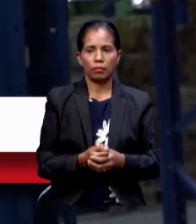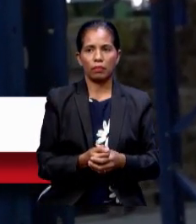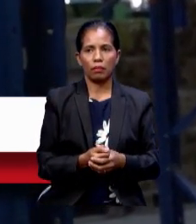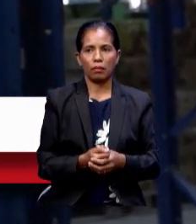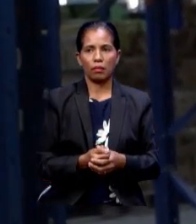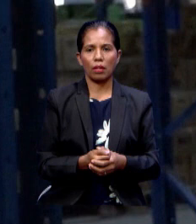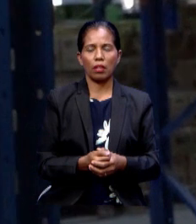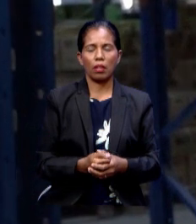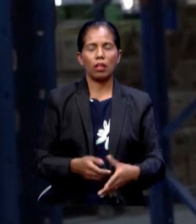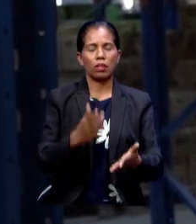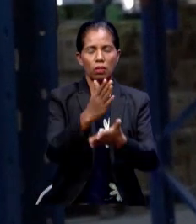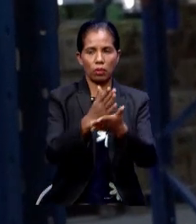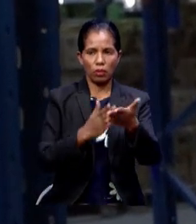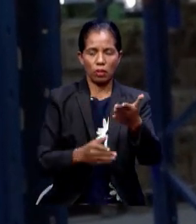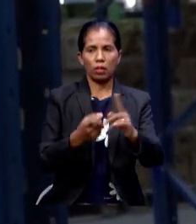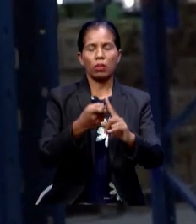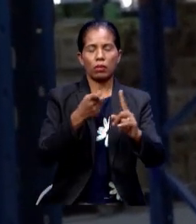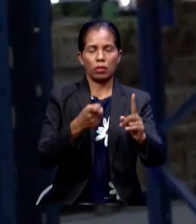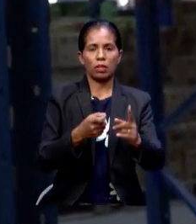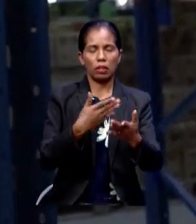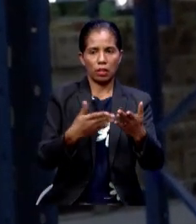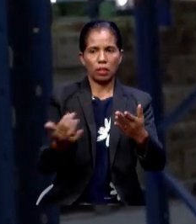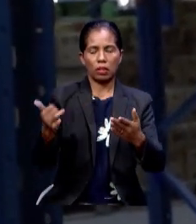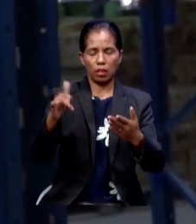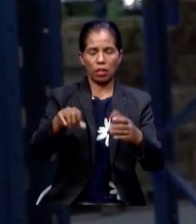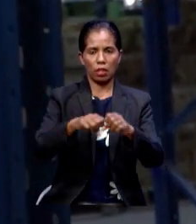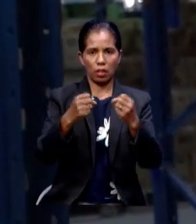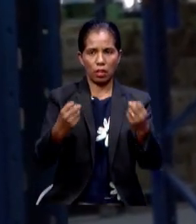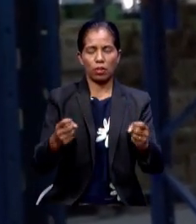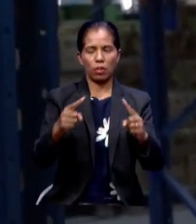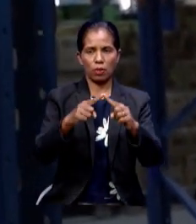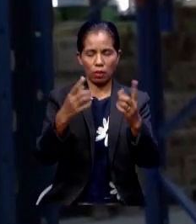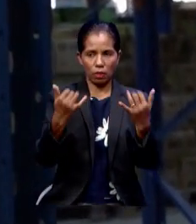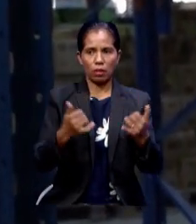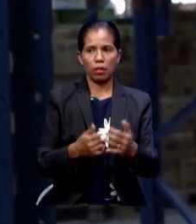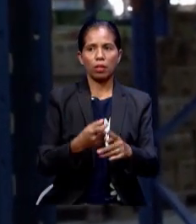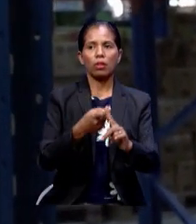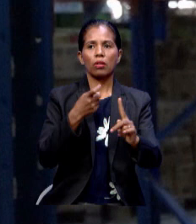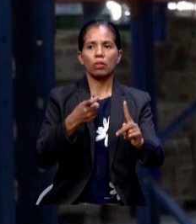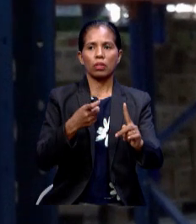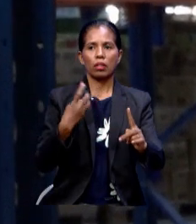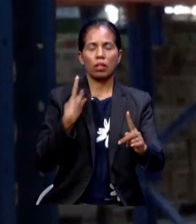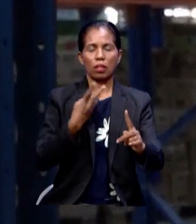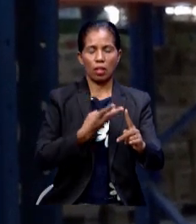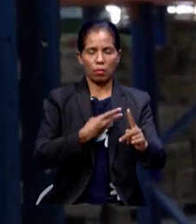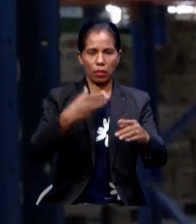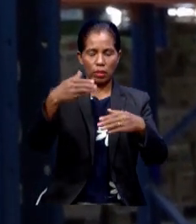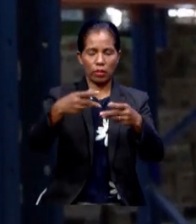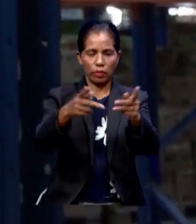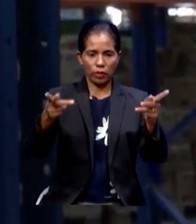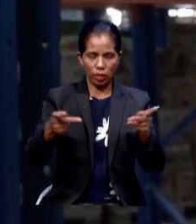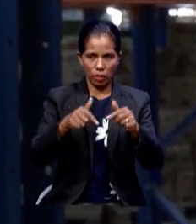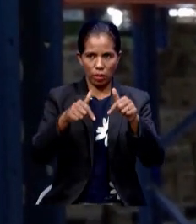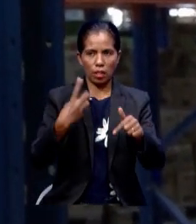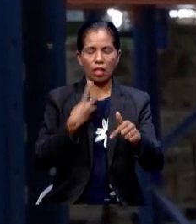Sa potong fali ba husi invoice nya ne. Mebe to husi gudang amin yang gudang nene tu supermarket